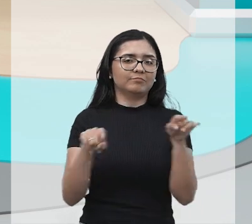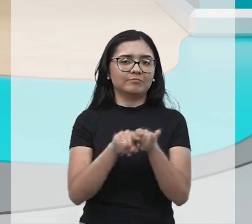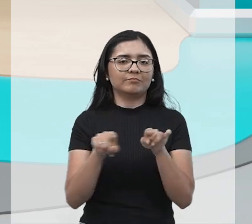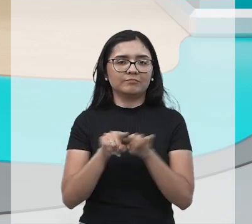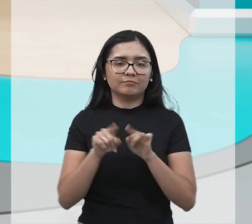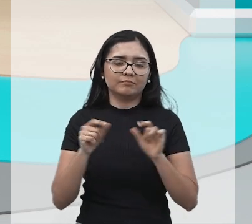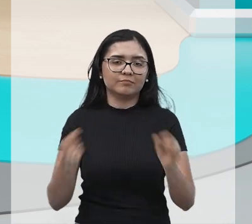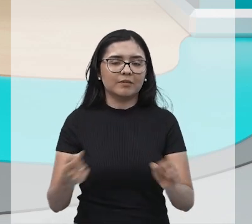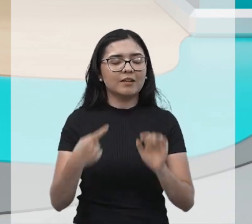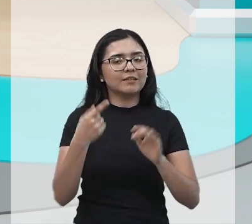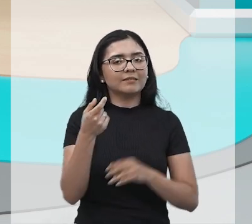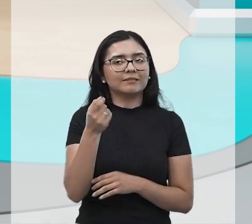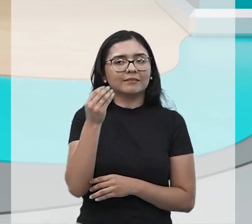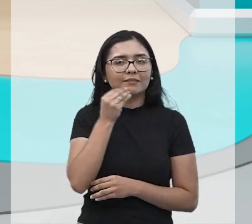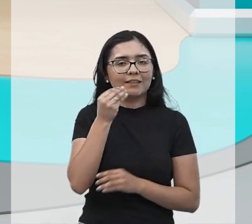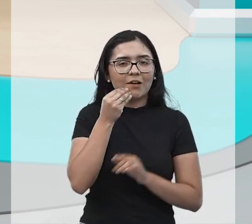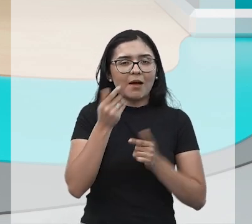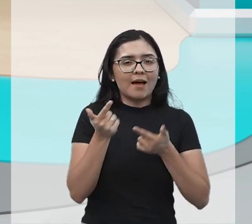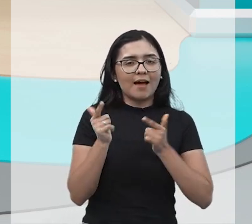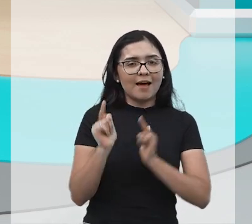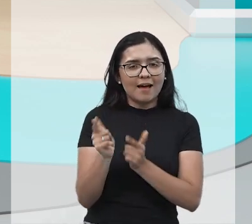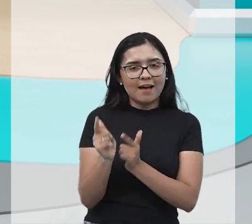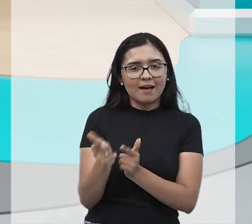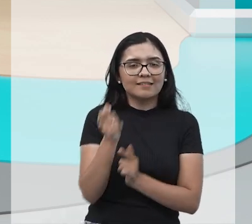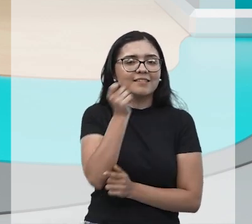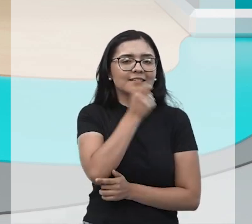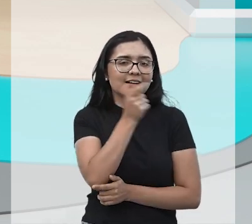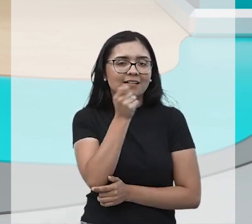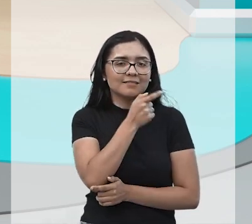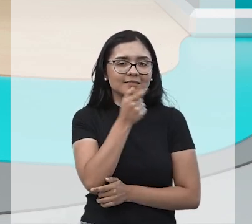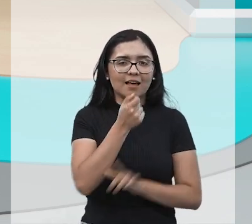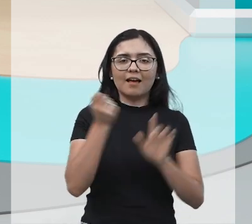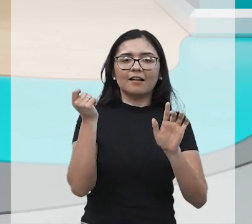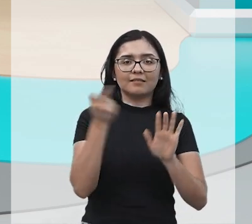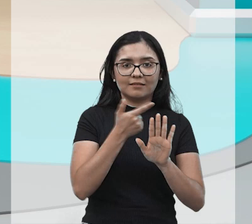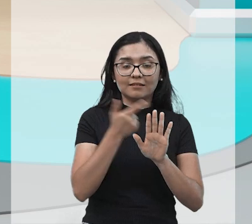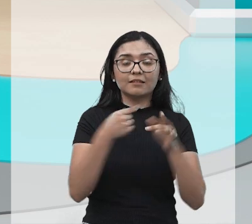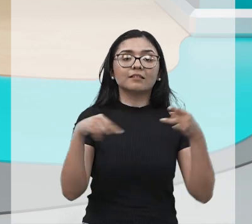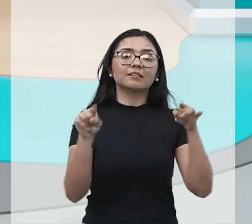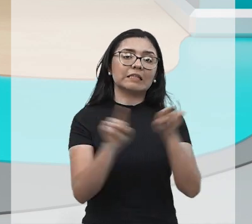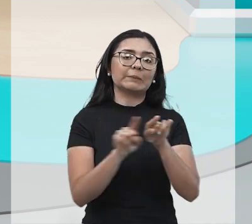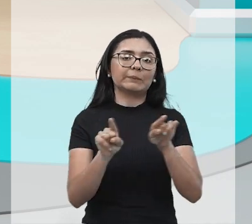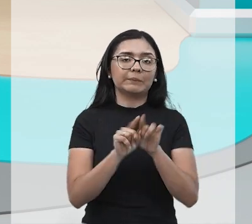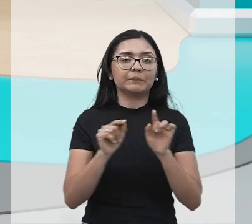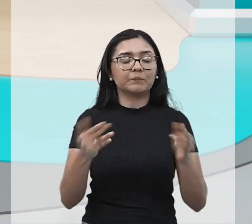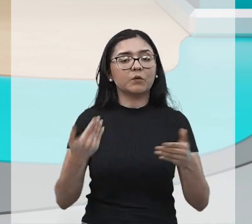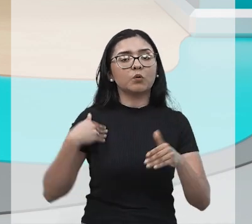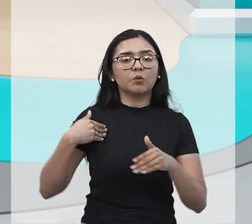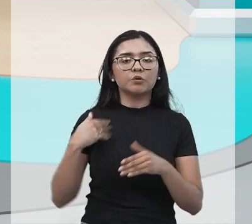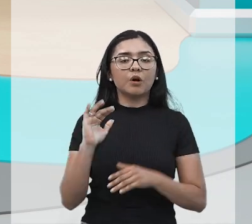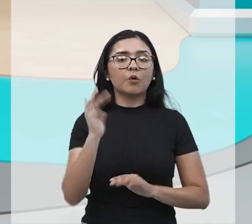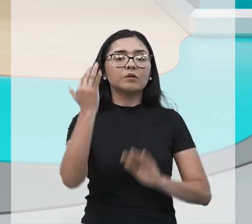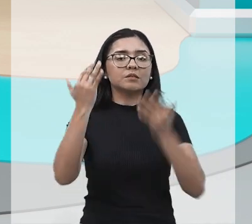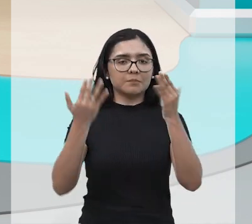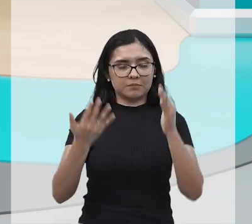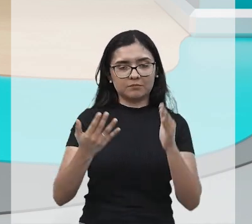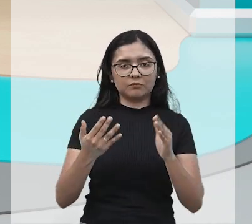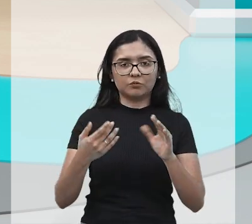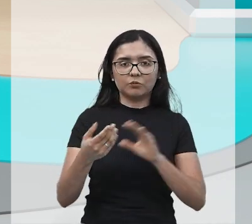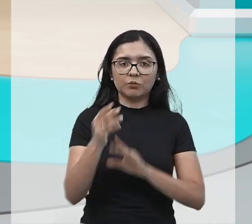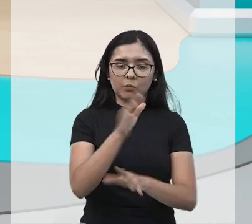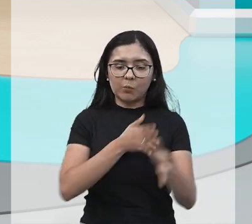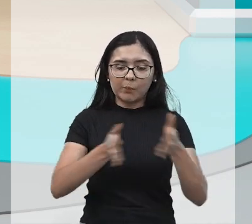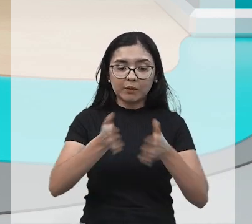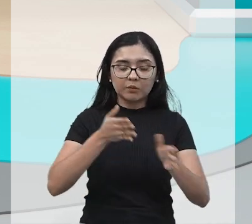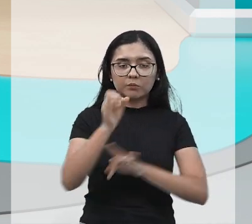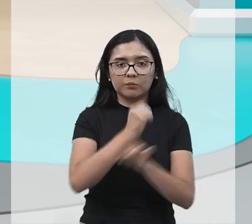trazer essa sátira, né? Essa questão engraçada, essa questão divertida, de costumes que estavam acontecendo na época. Então,